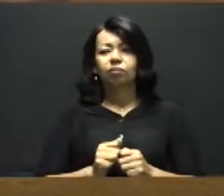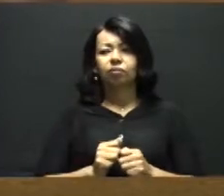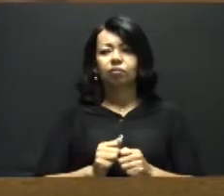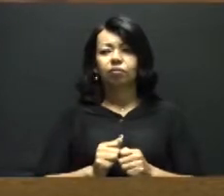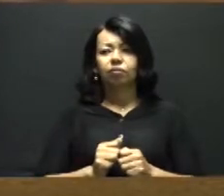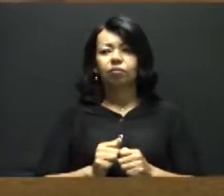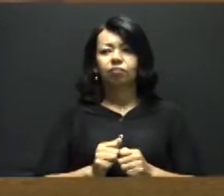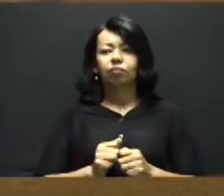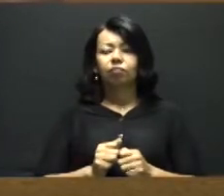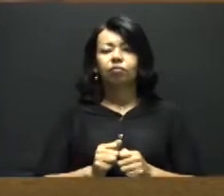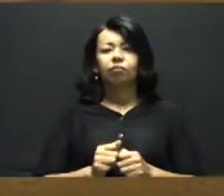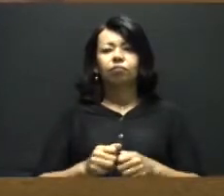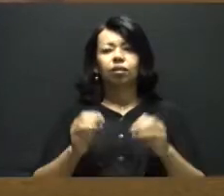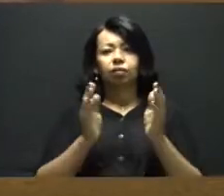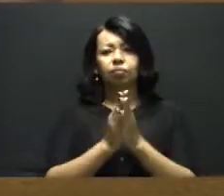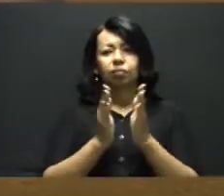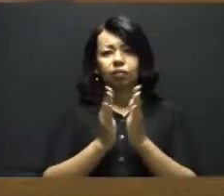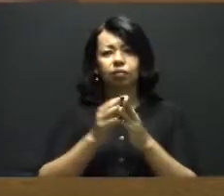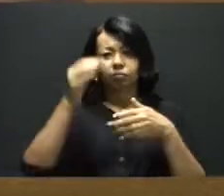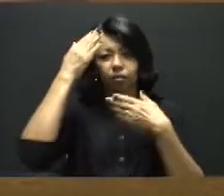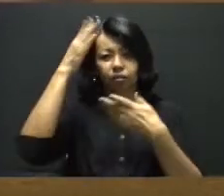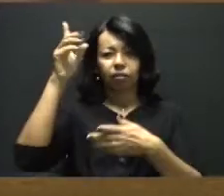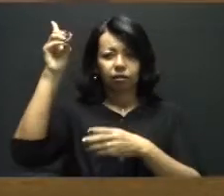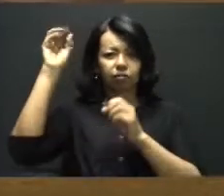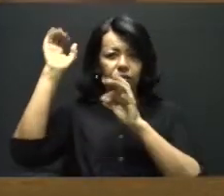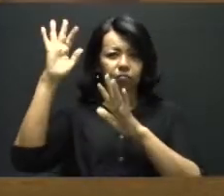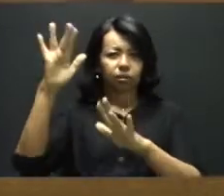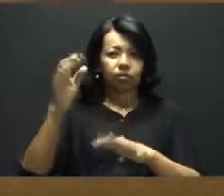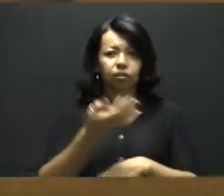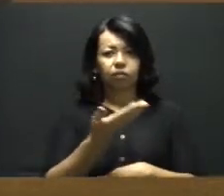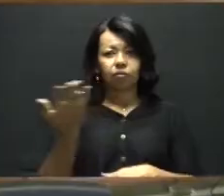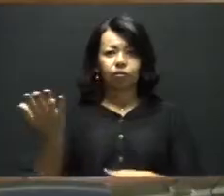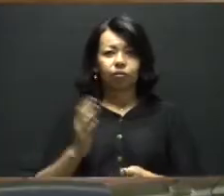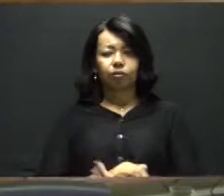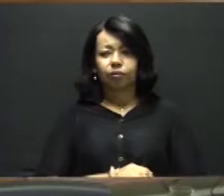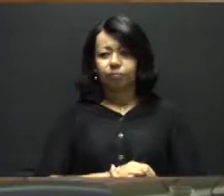amei obrigado deus abençoe a todos